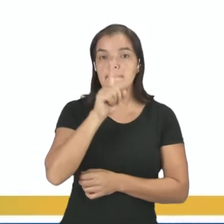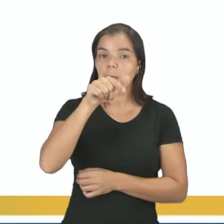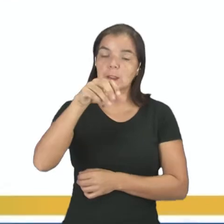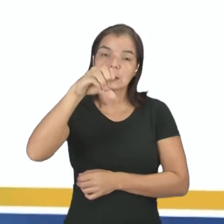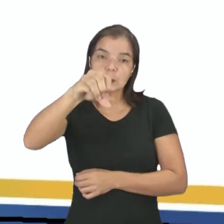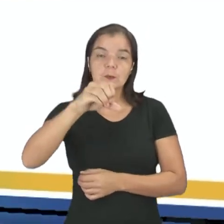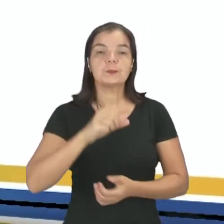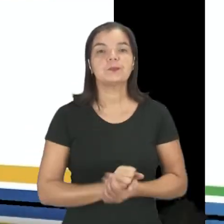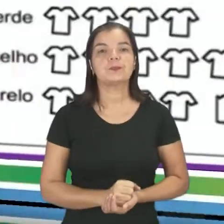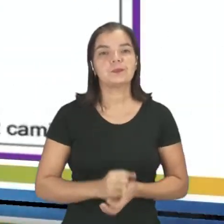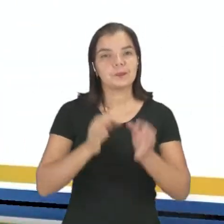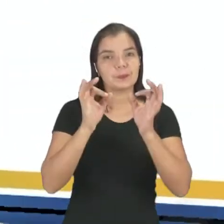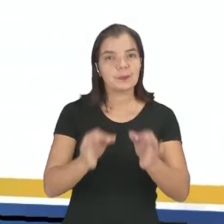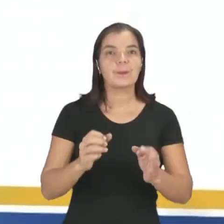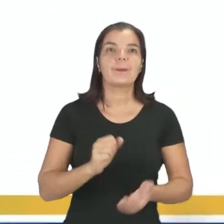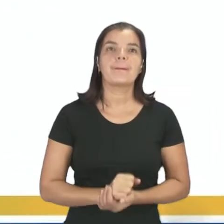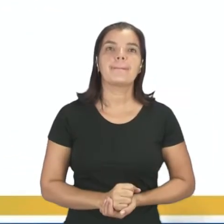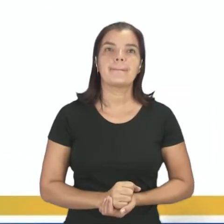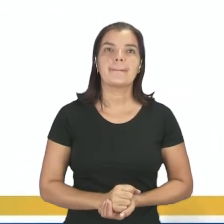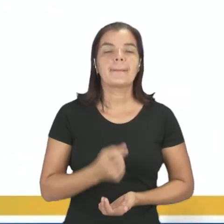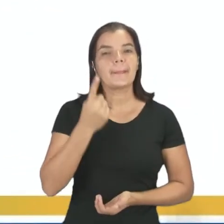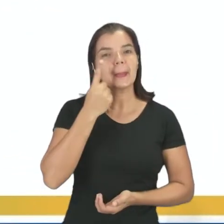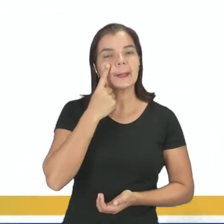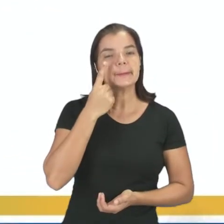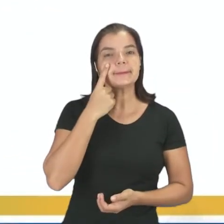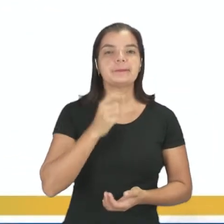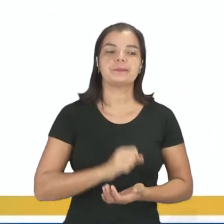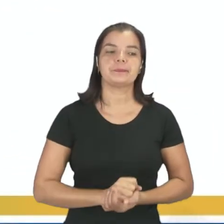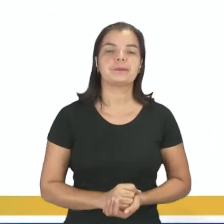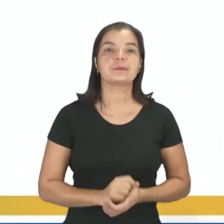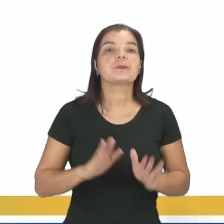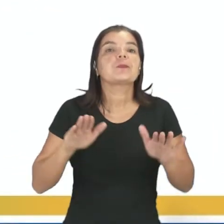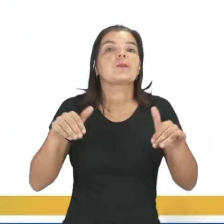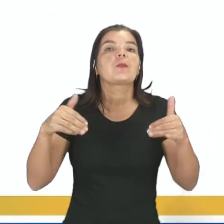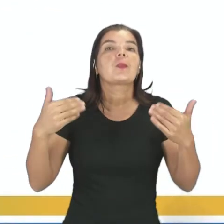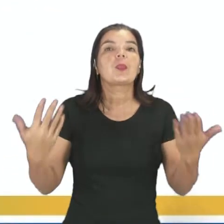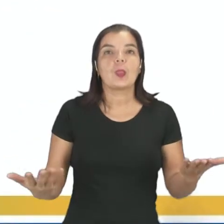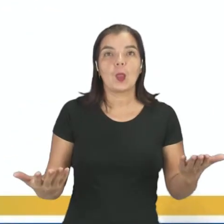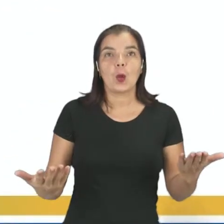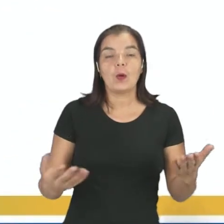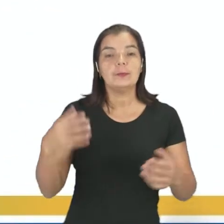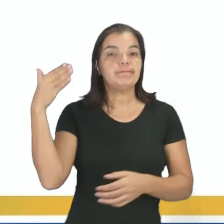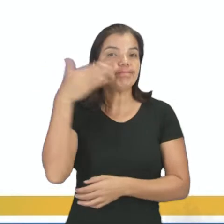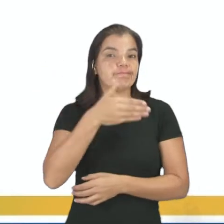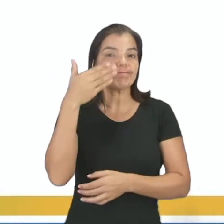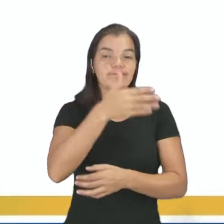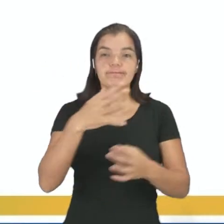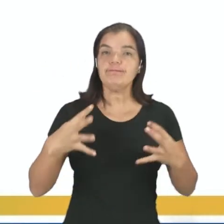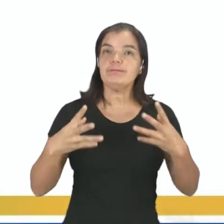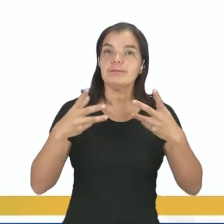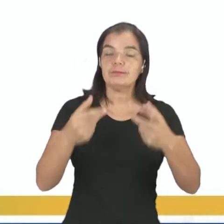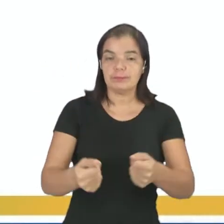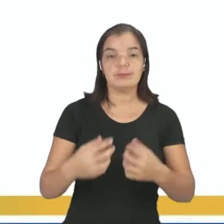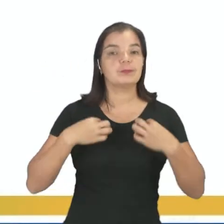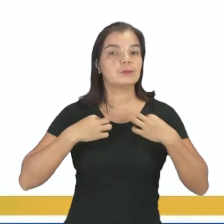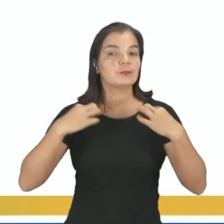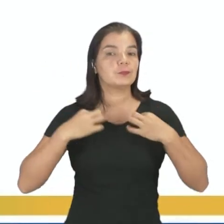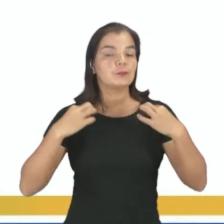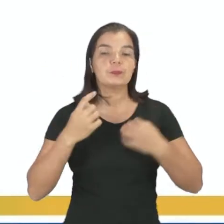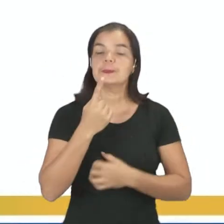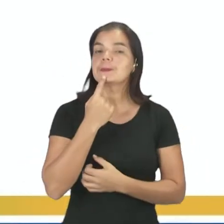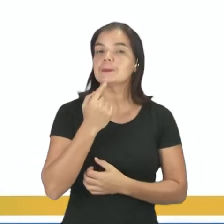é 9. Certinho? Vejamos aqui. Qual é a frequência absoluta das